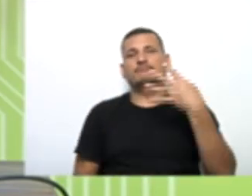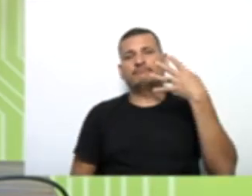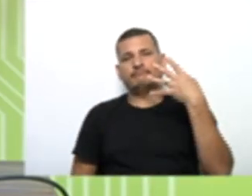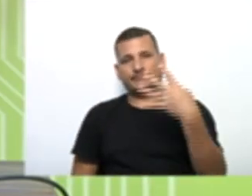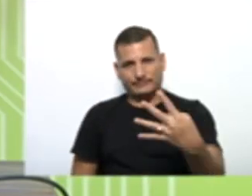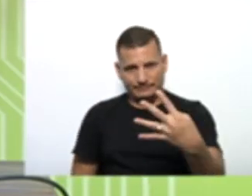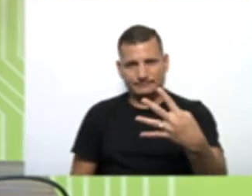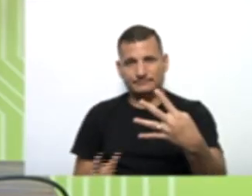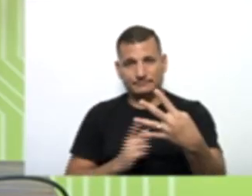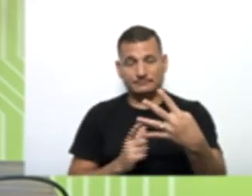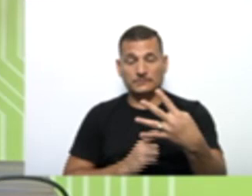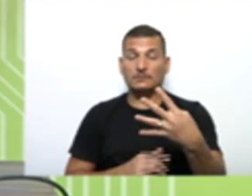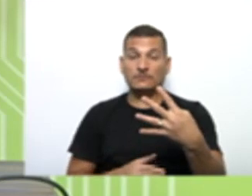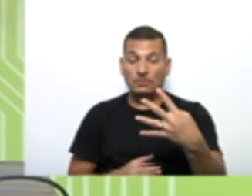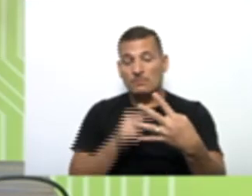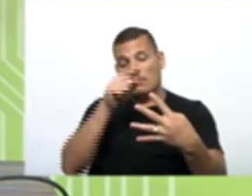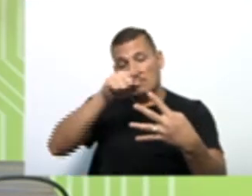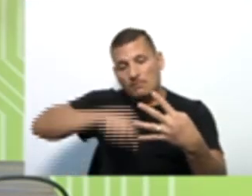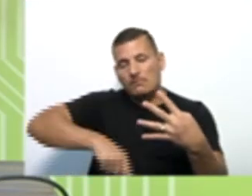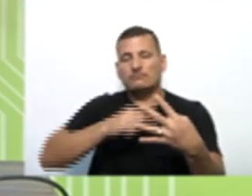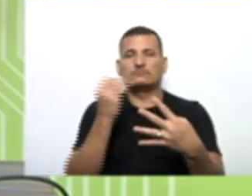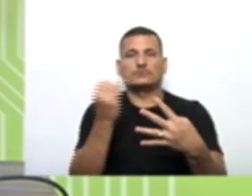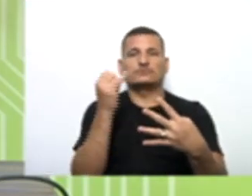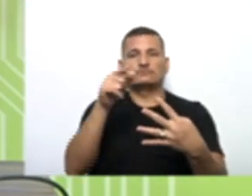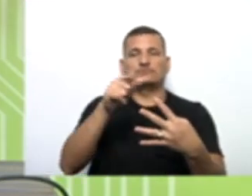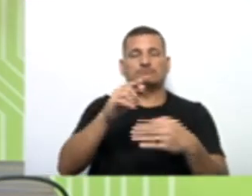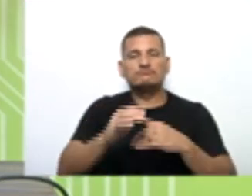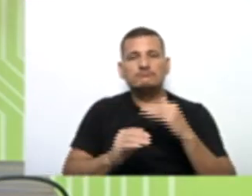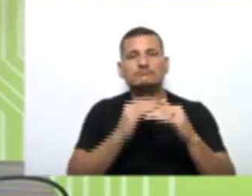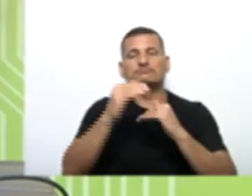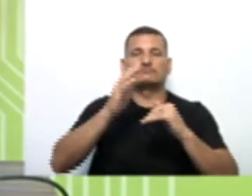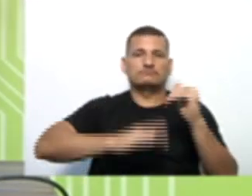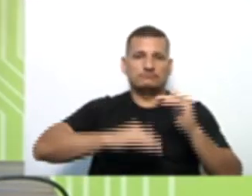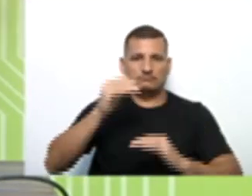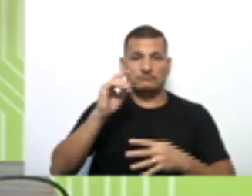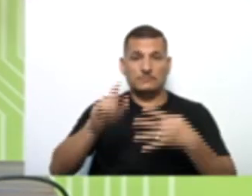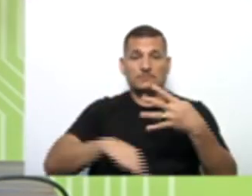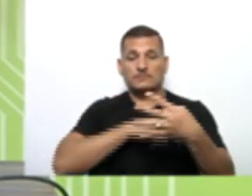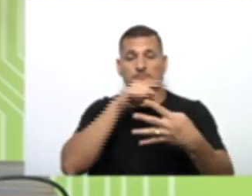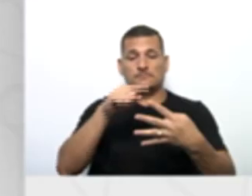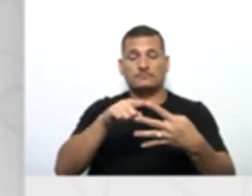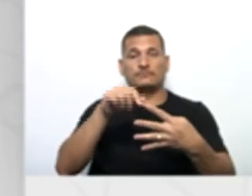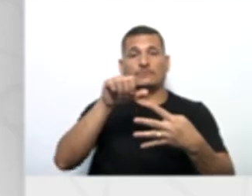é importante para você construir sua profissão. Nós temos o senso comum,